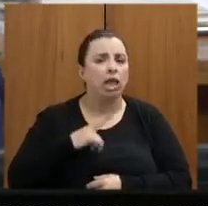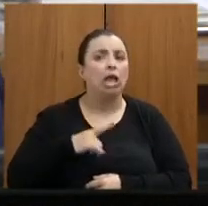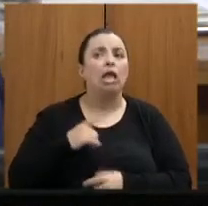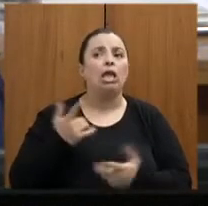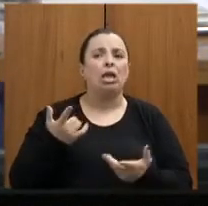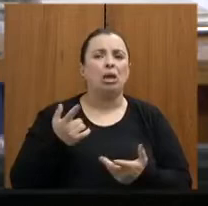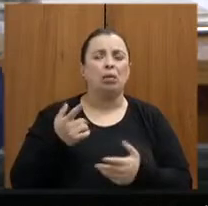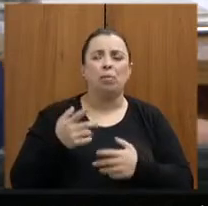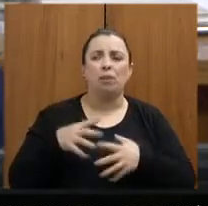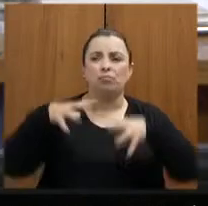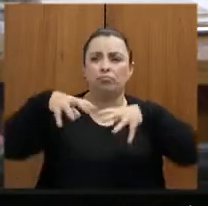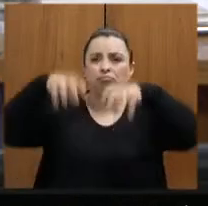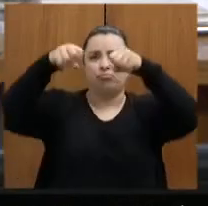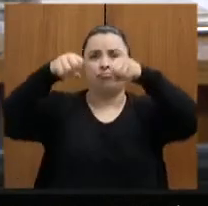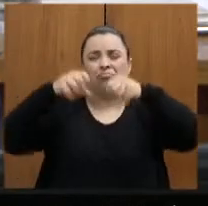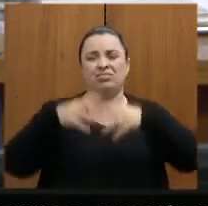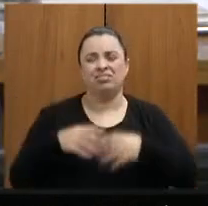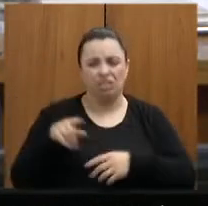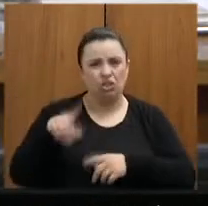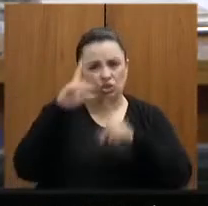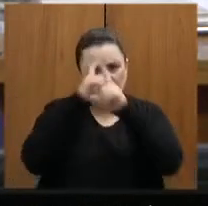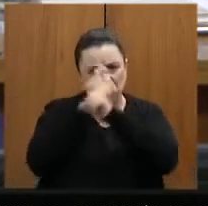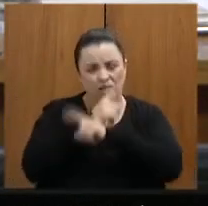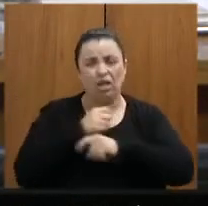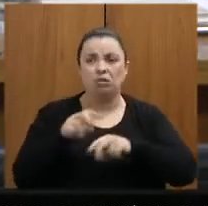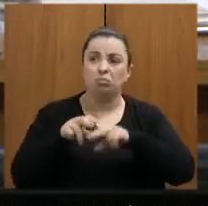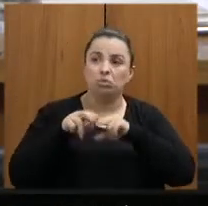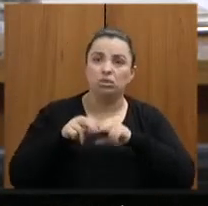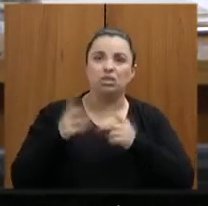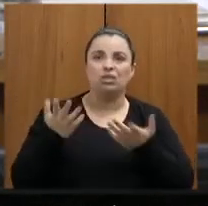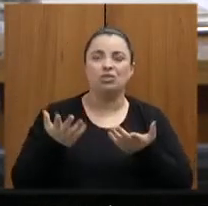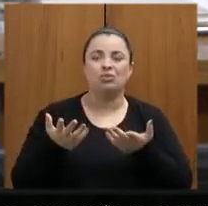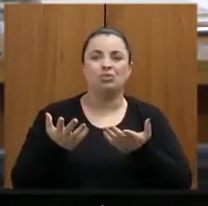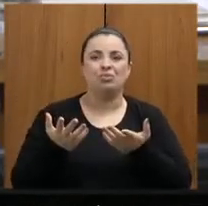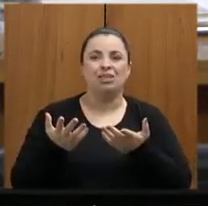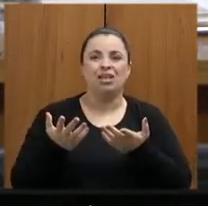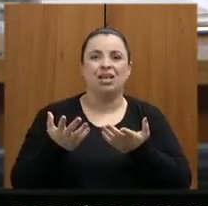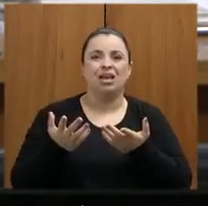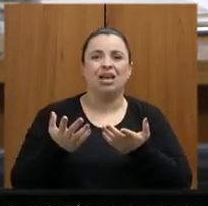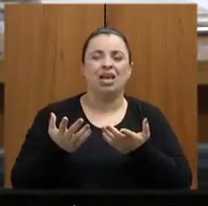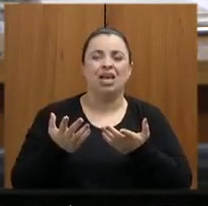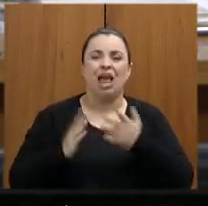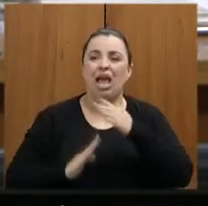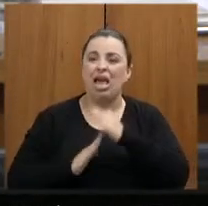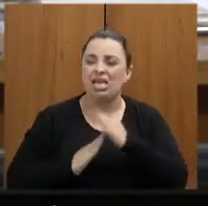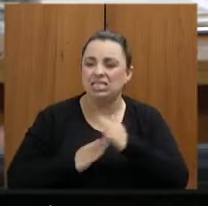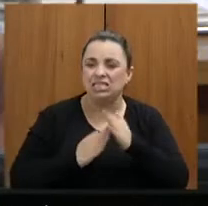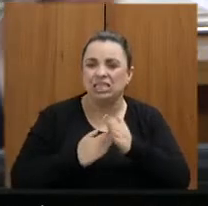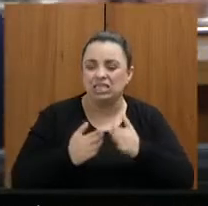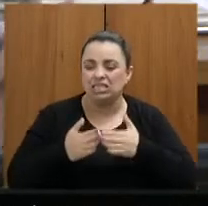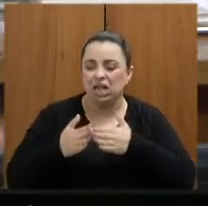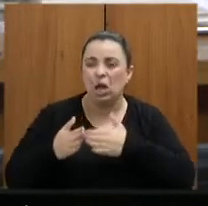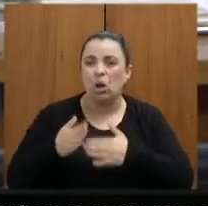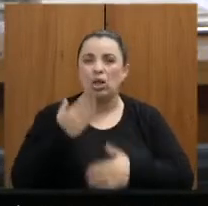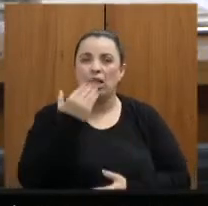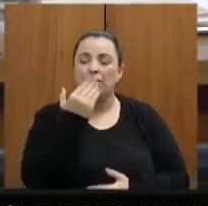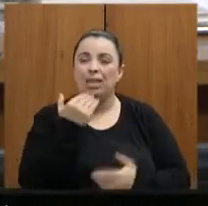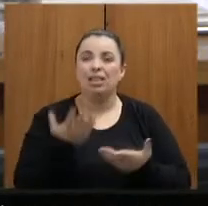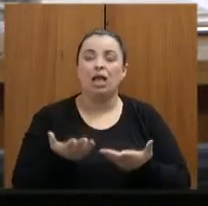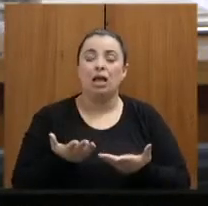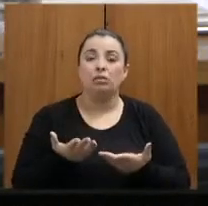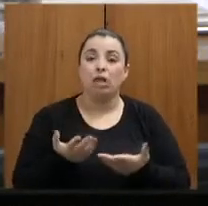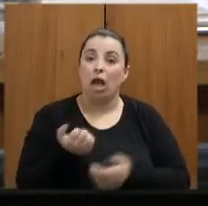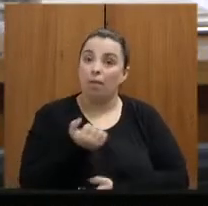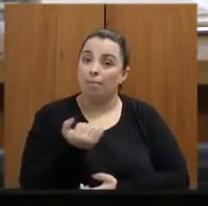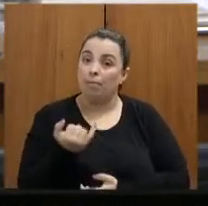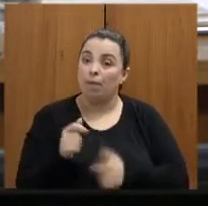e a restrição principalmente na questão alimentar né Muito desses municípios os alunos se alimentam praticamente na